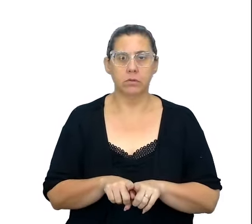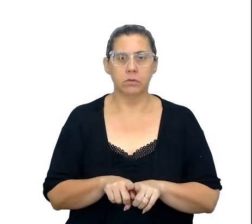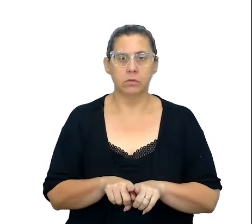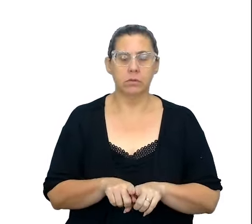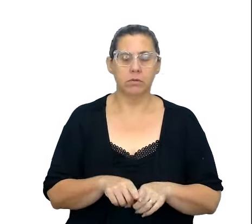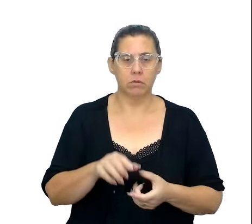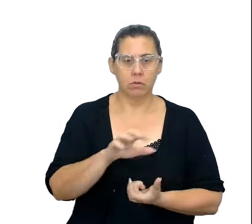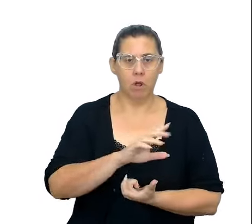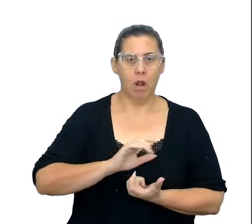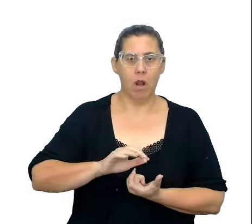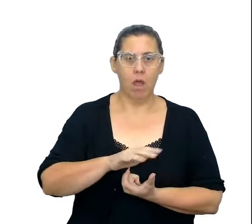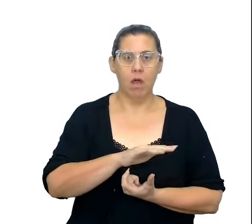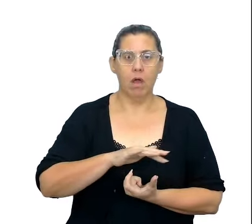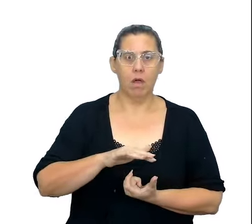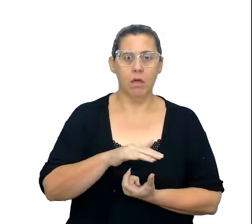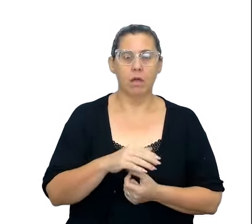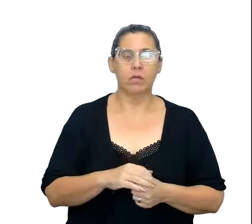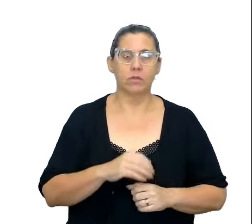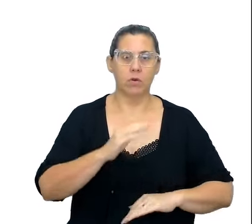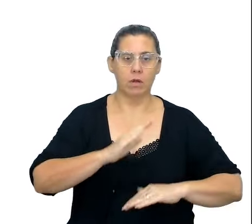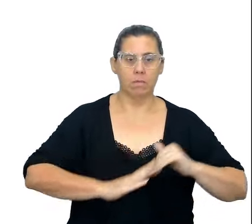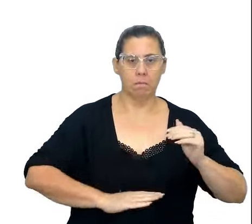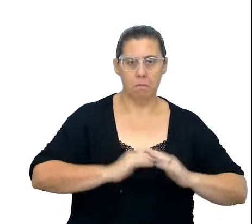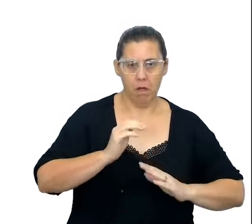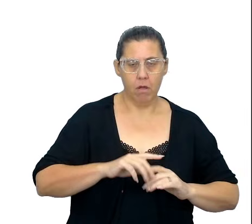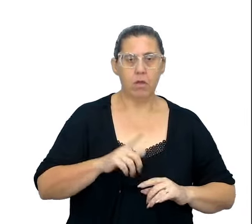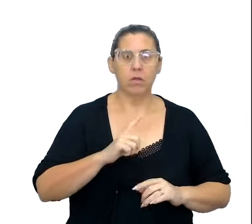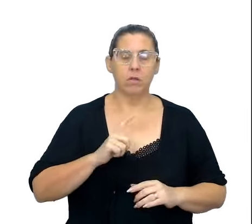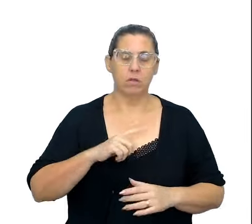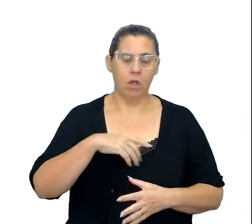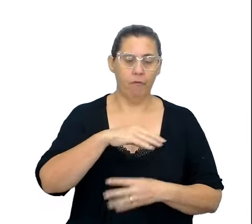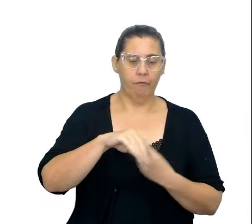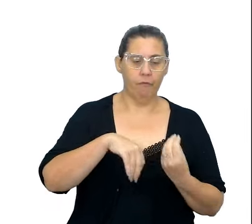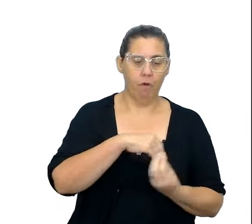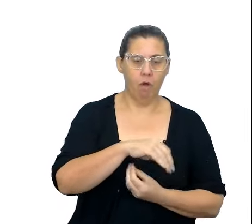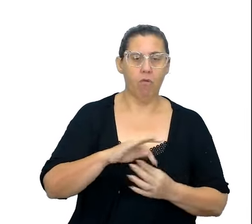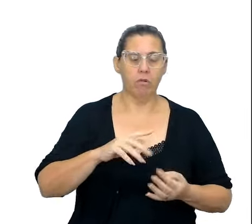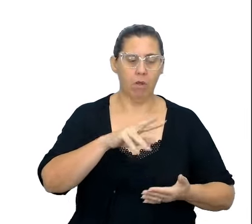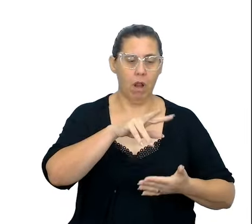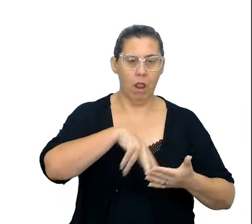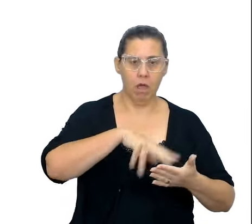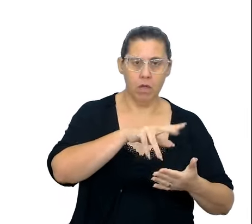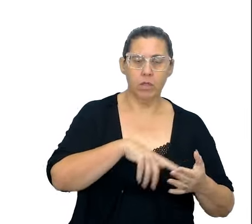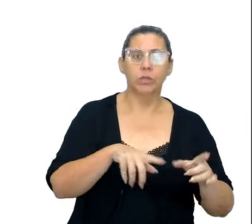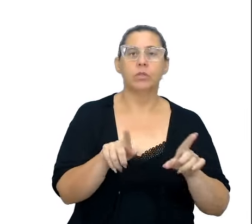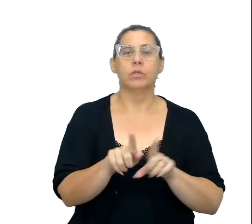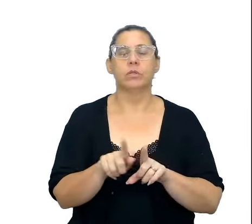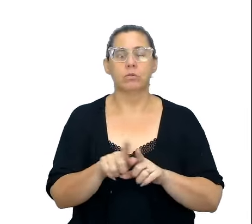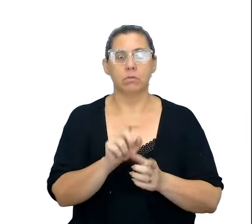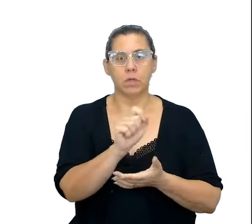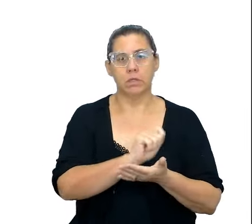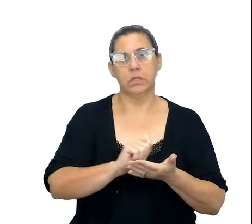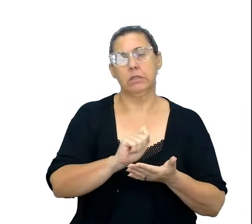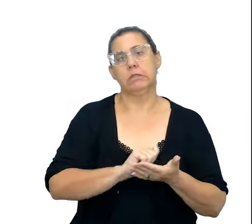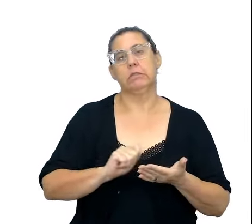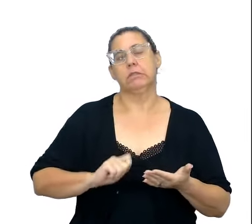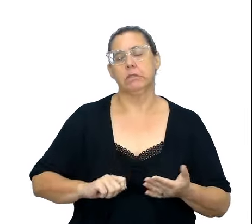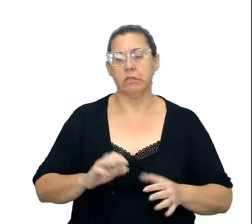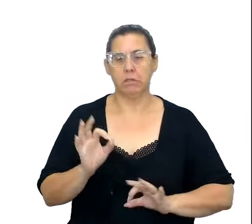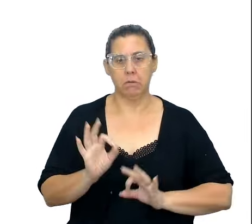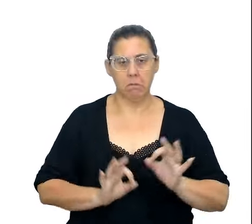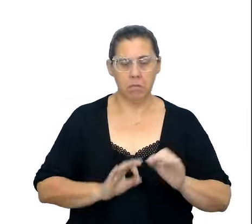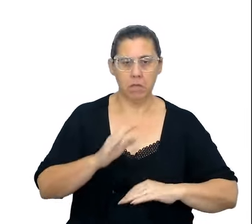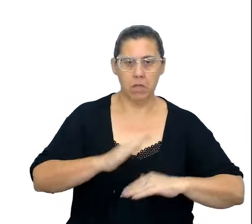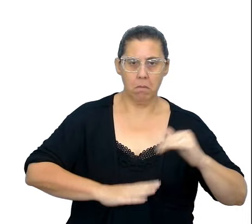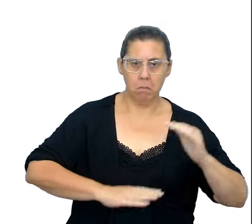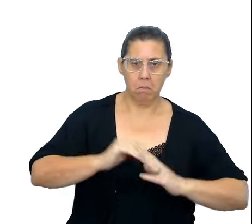do letramento, né, e com atividades que envolvem tanto a leitura como também a escrita, né, a prática da